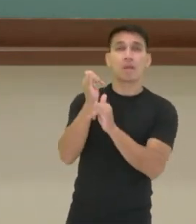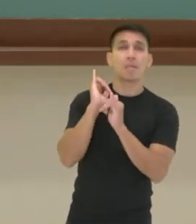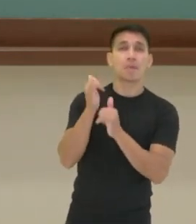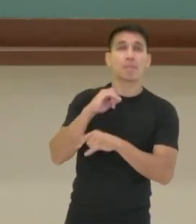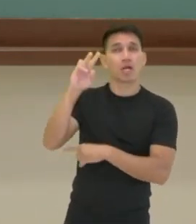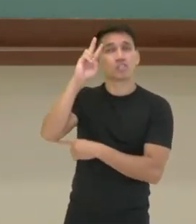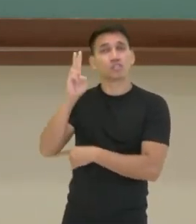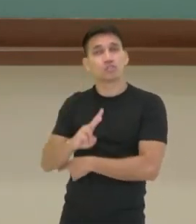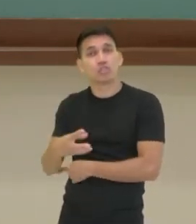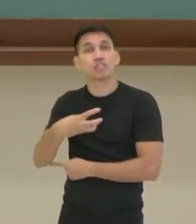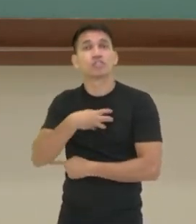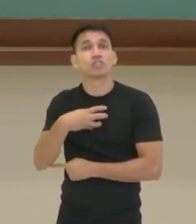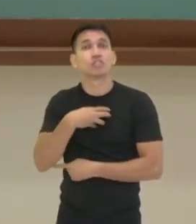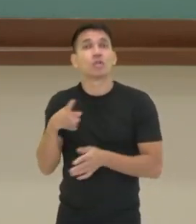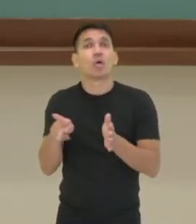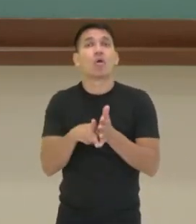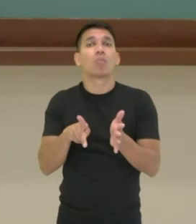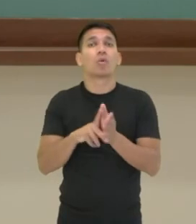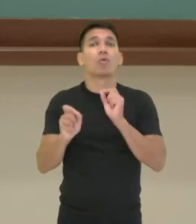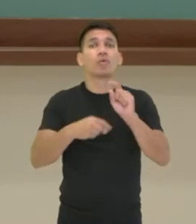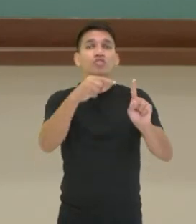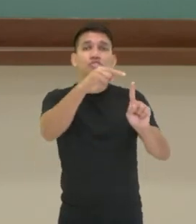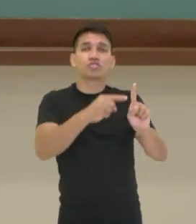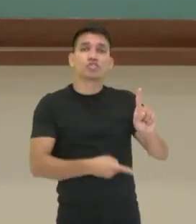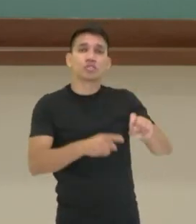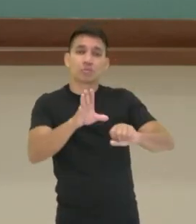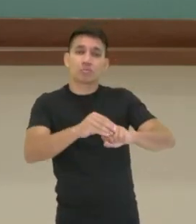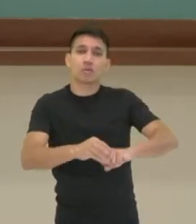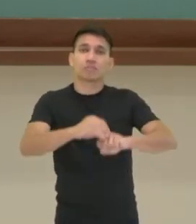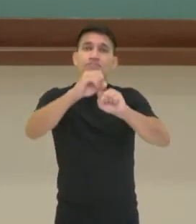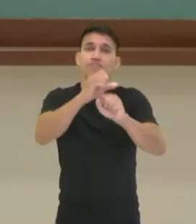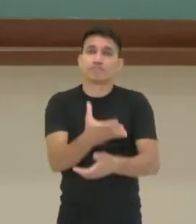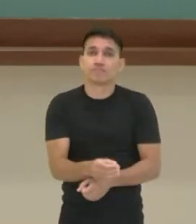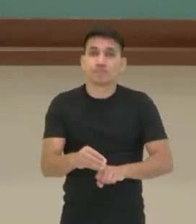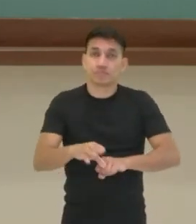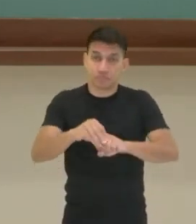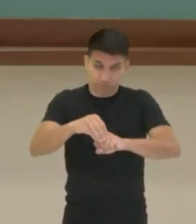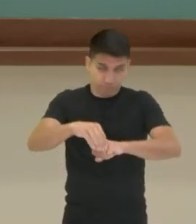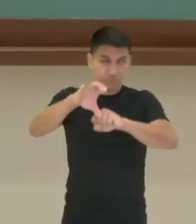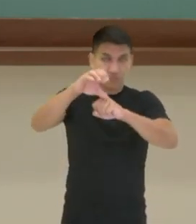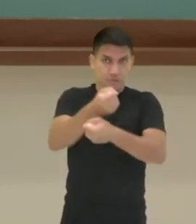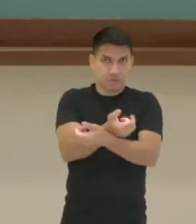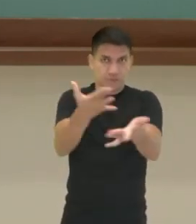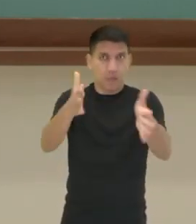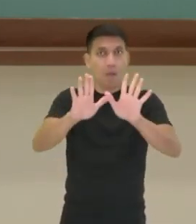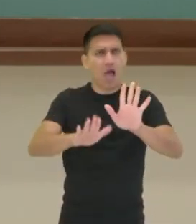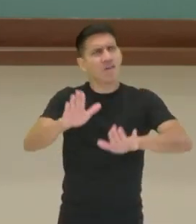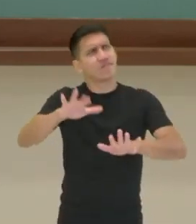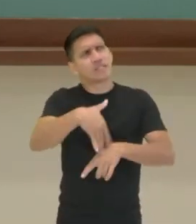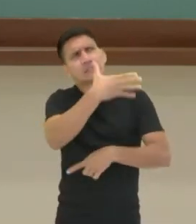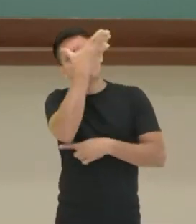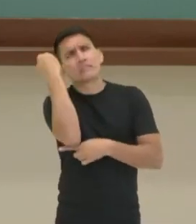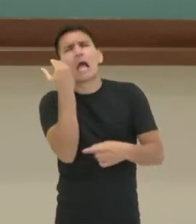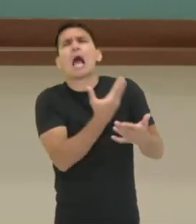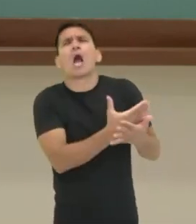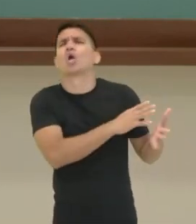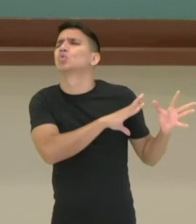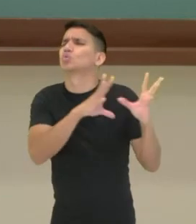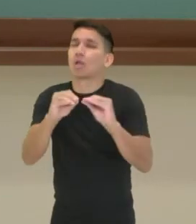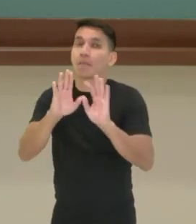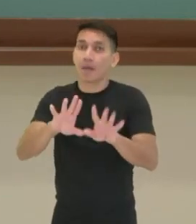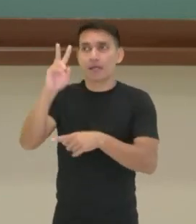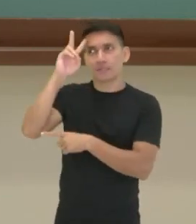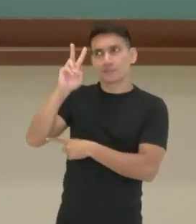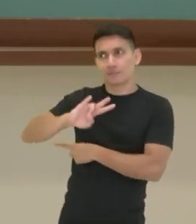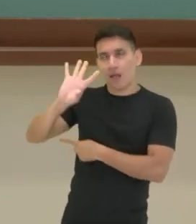uma forma de levar algum tipo de conhecimento. Às vezes a gente não lembra da aula toda, mas aquela história que foi contada para a